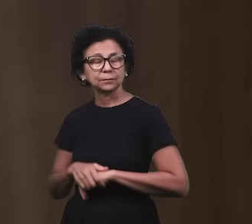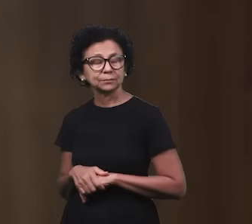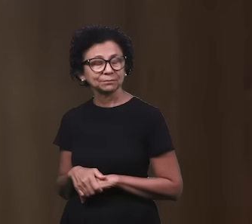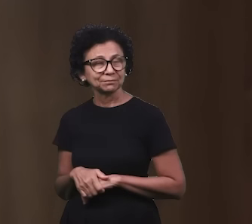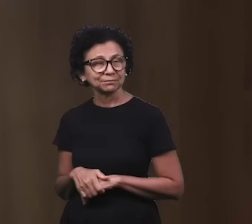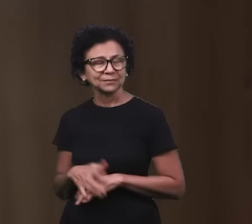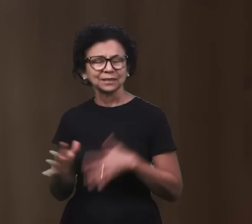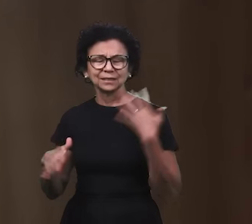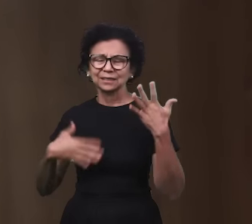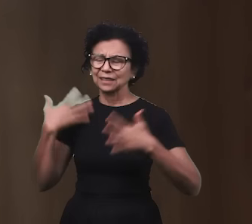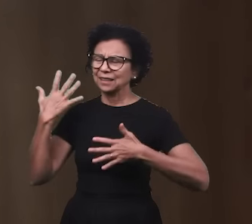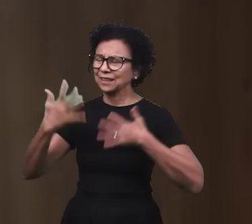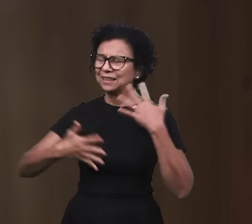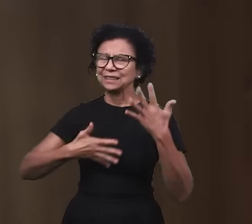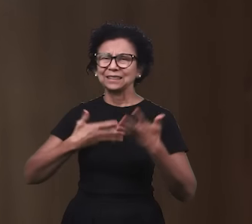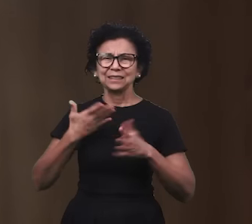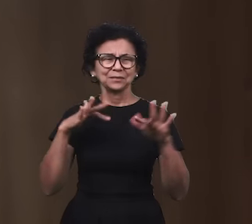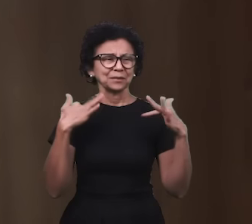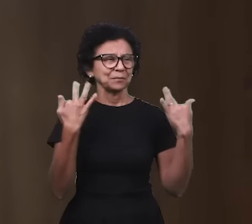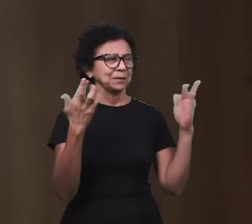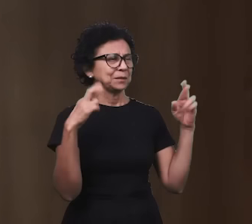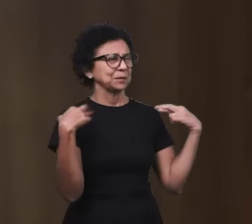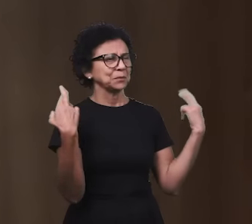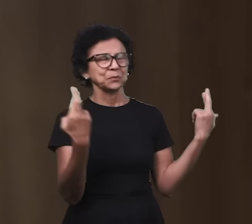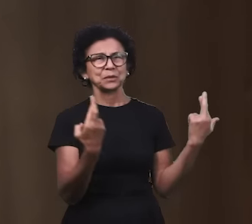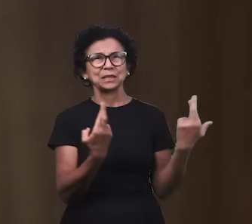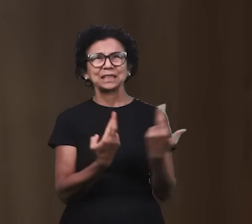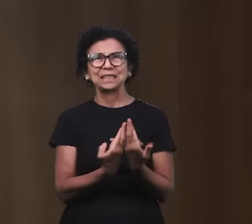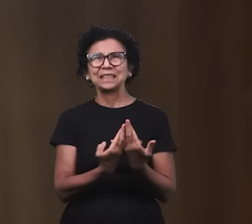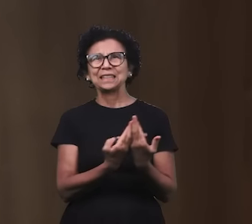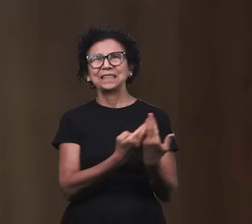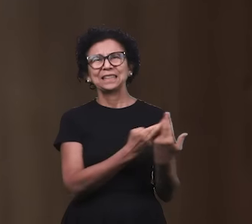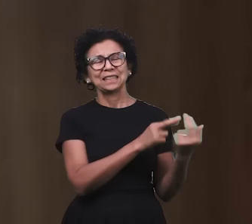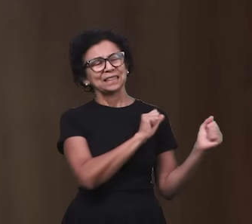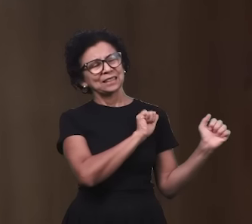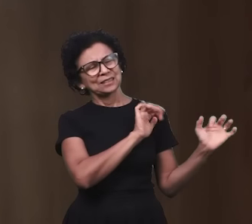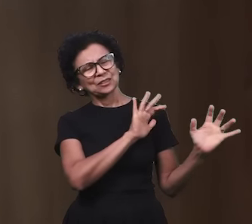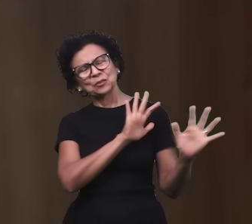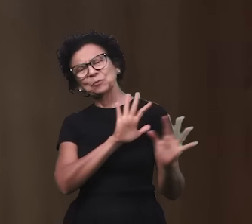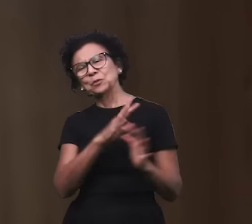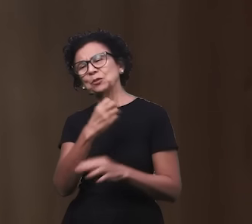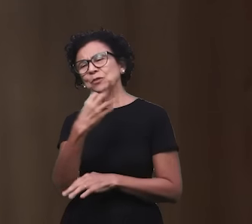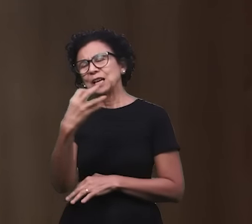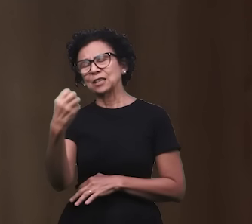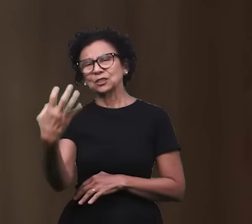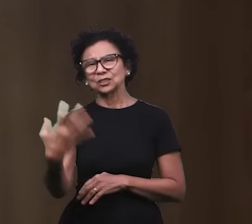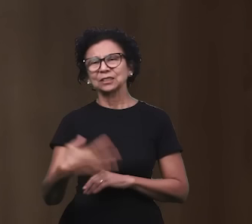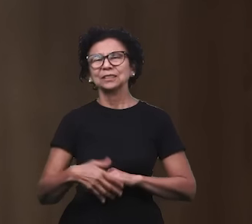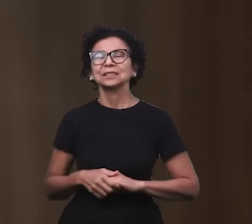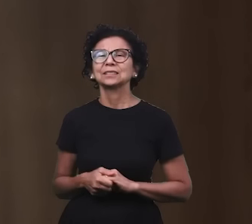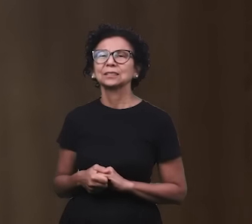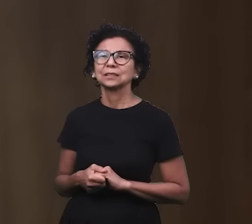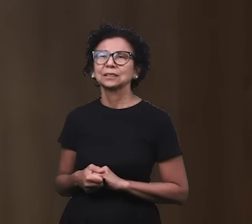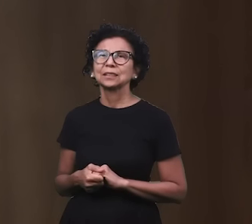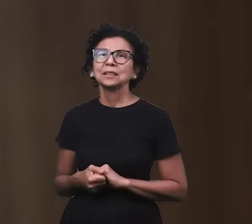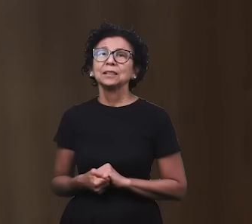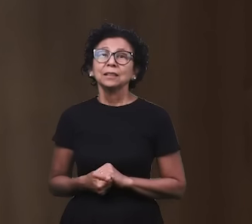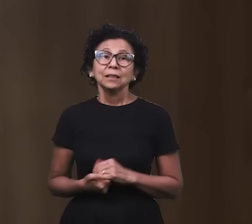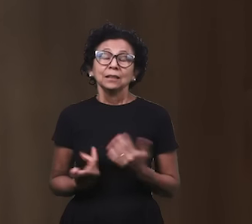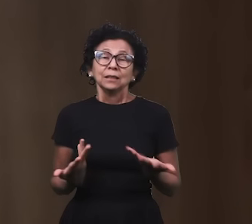numa viagem. Que alegria, os parentes reunidos, se deslocando, parando, pernoitando à noite, né? E